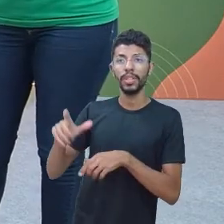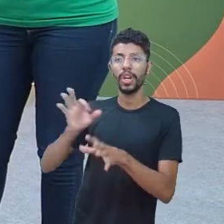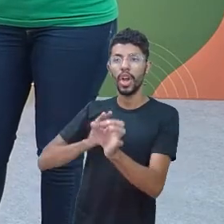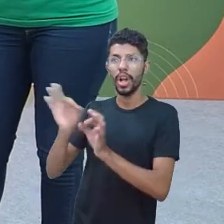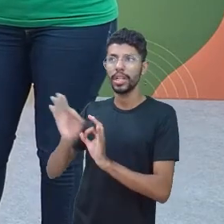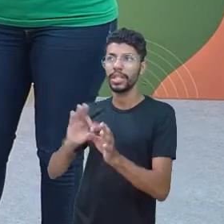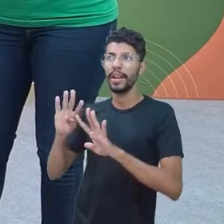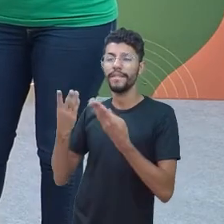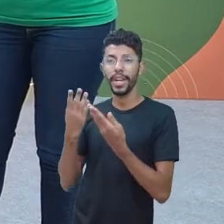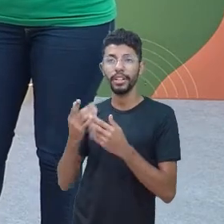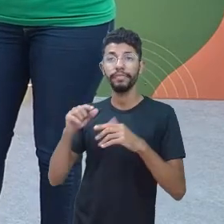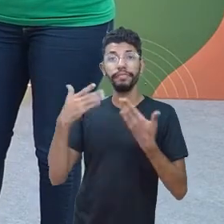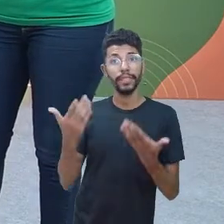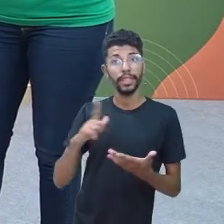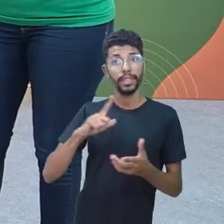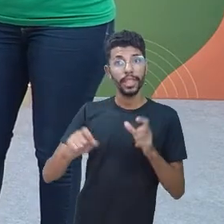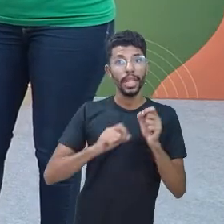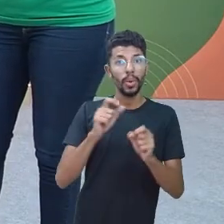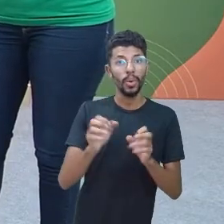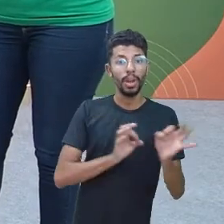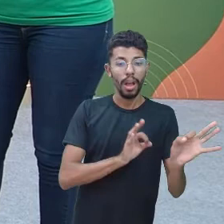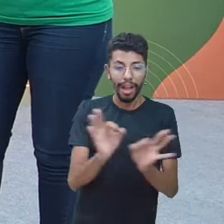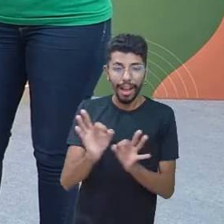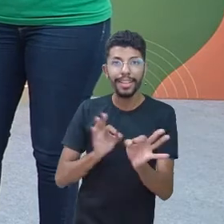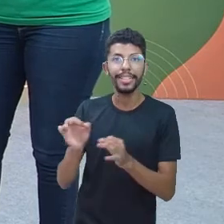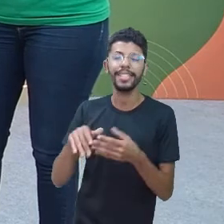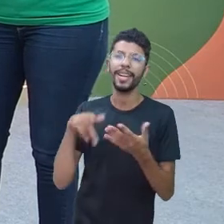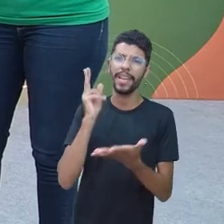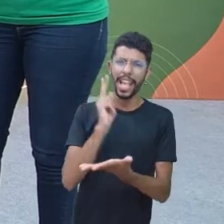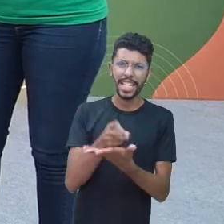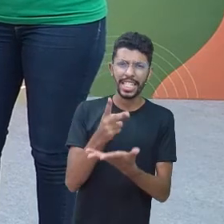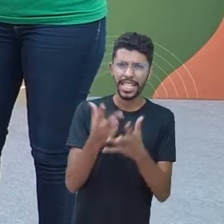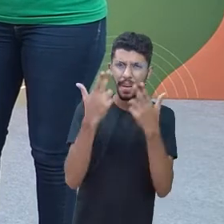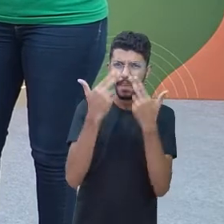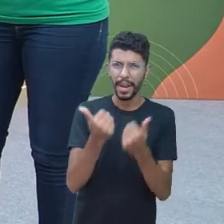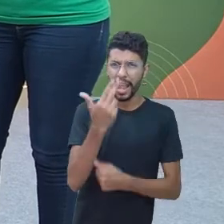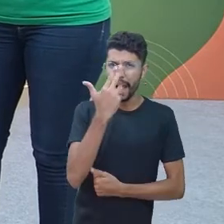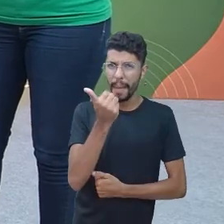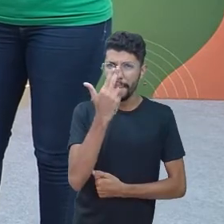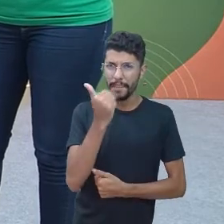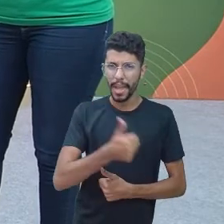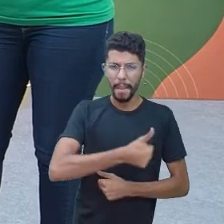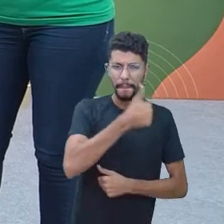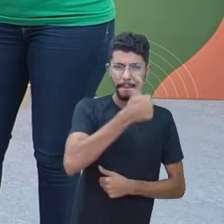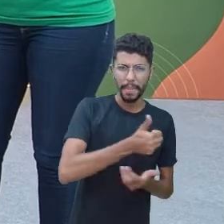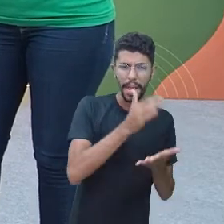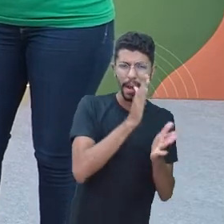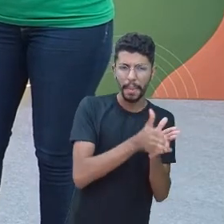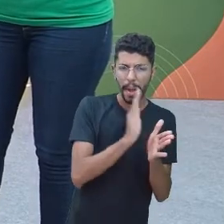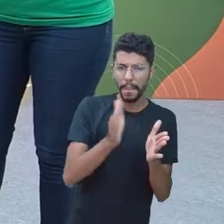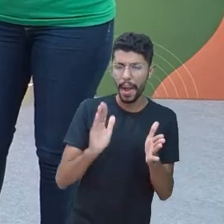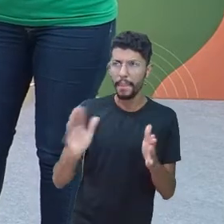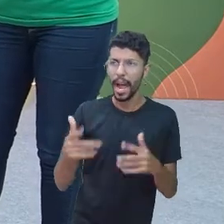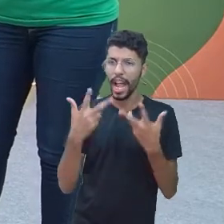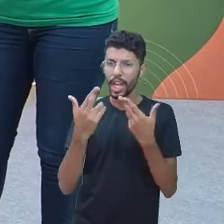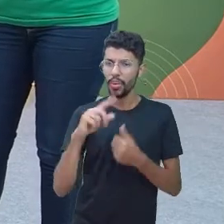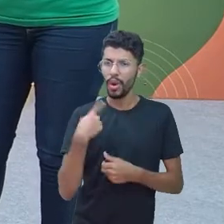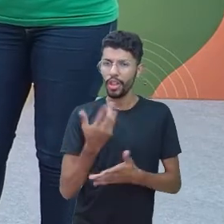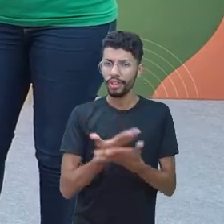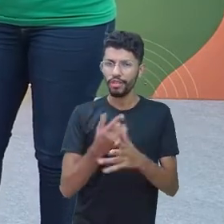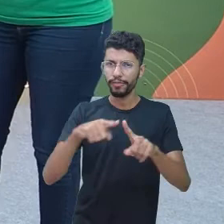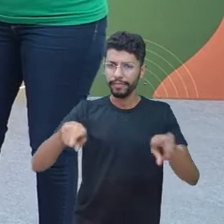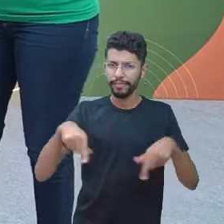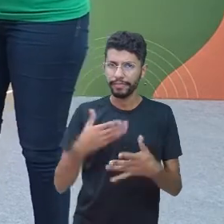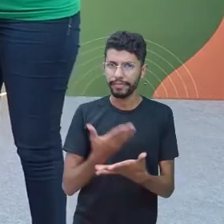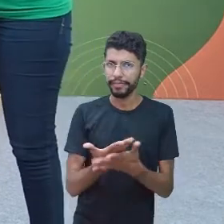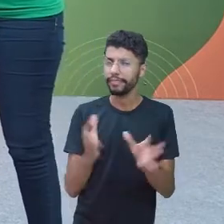ordem, né? E que essa ordem nem sempre ela é a primeira, como a gente sempre estuda em sala de aula.